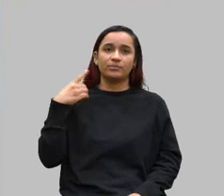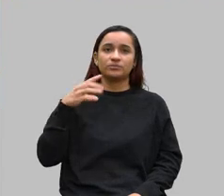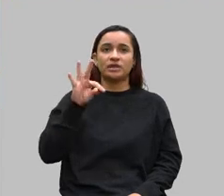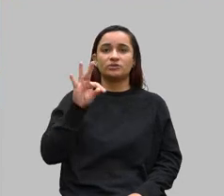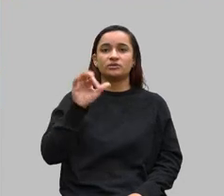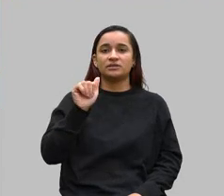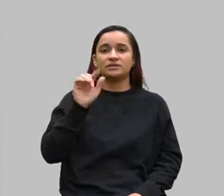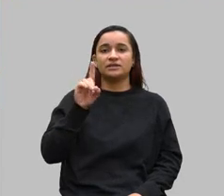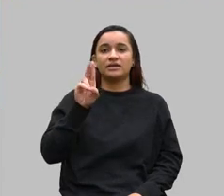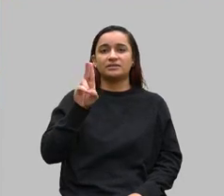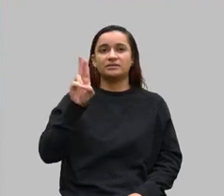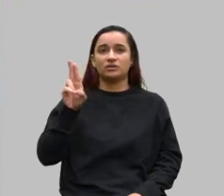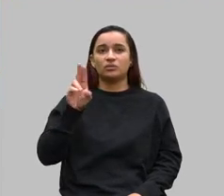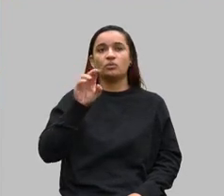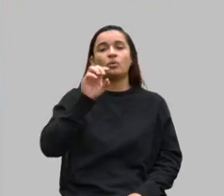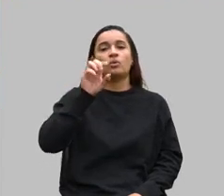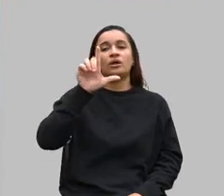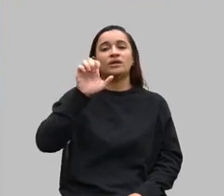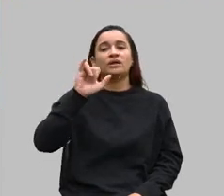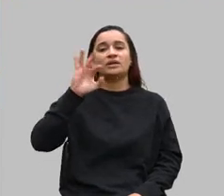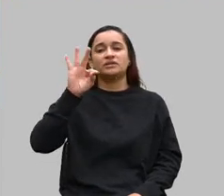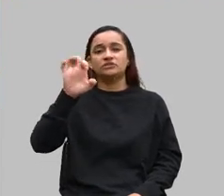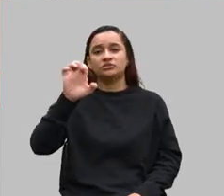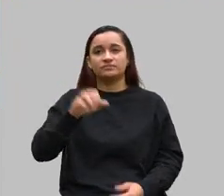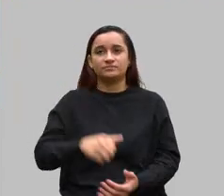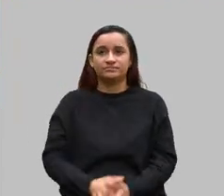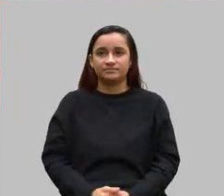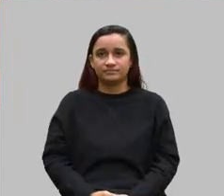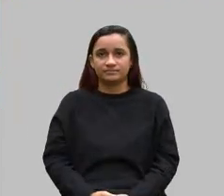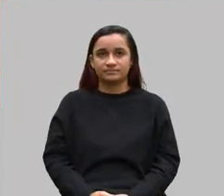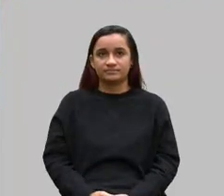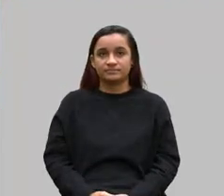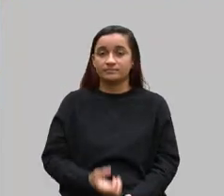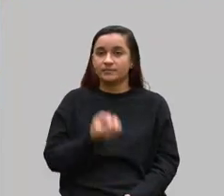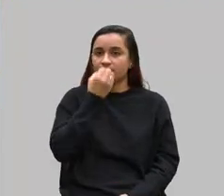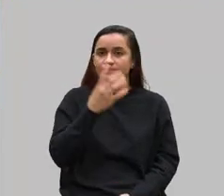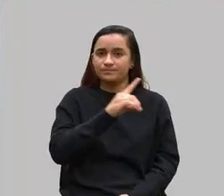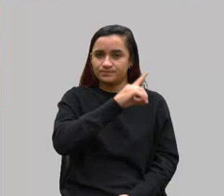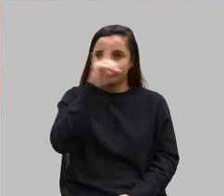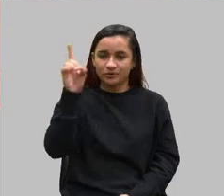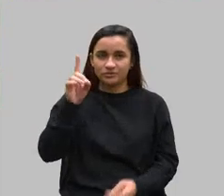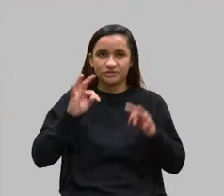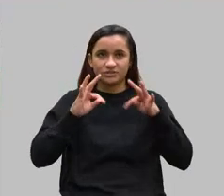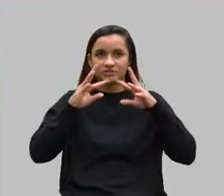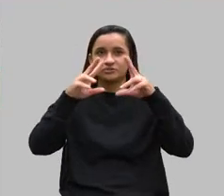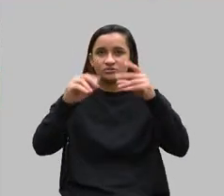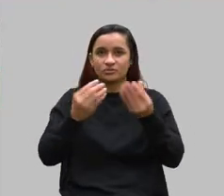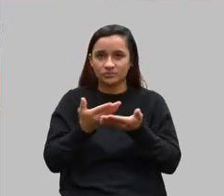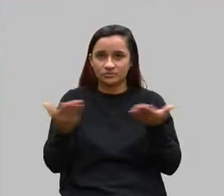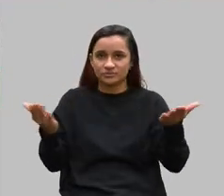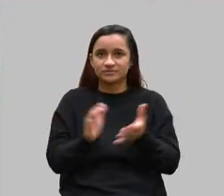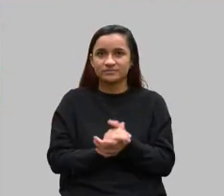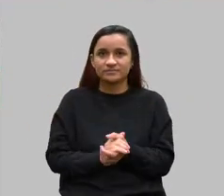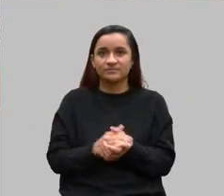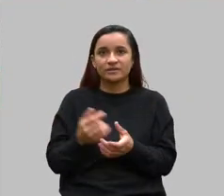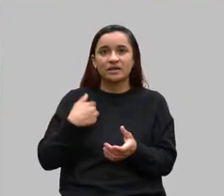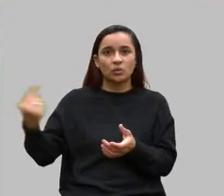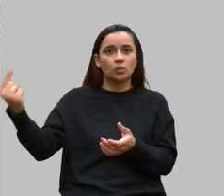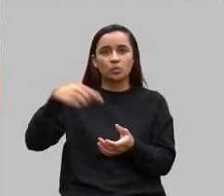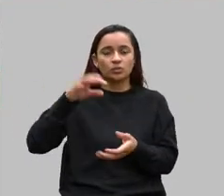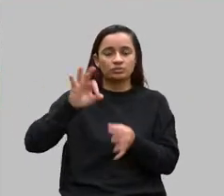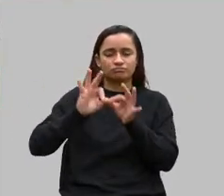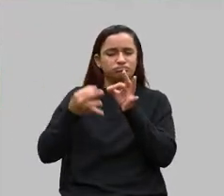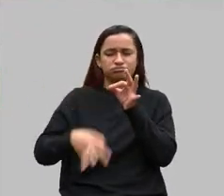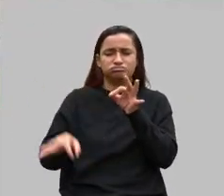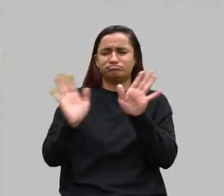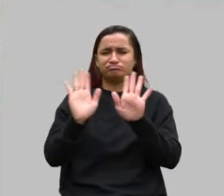Martins Leite gente bom dia a todas e a todos Vou ser bastante breve